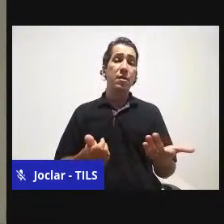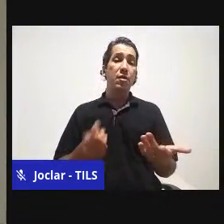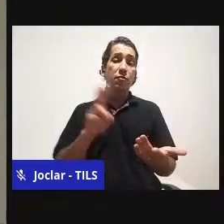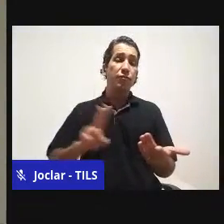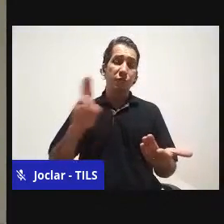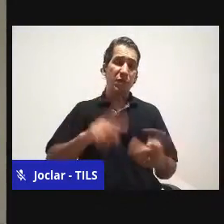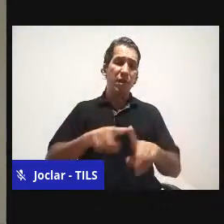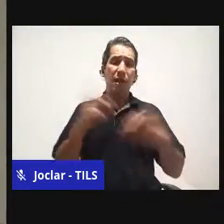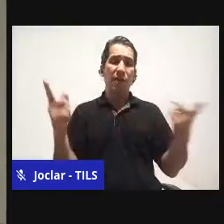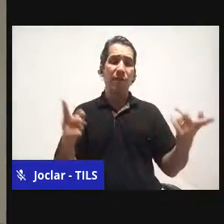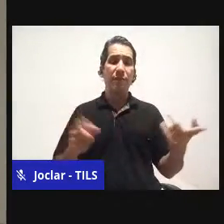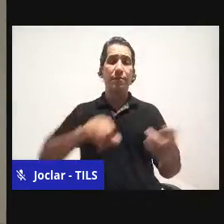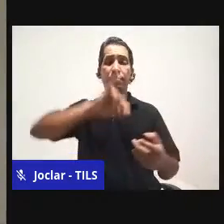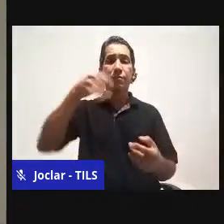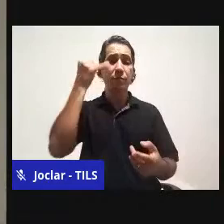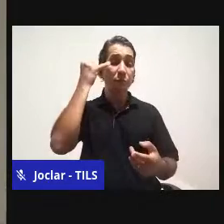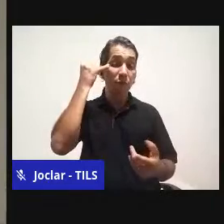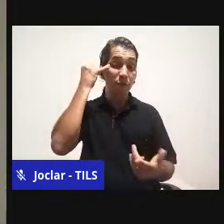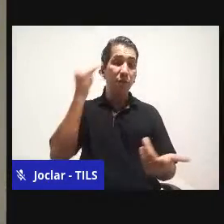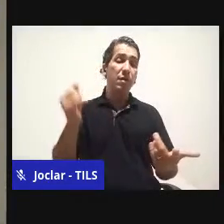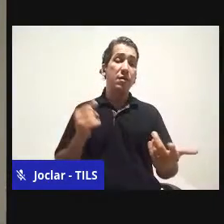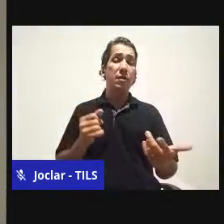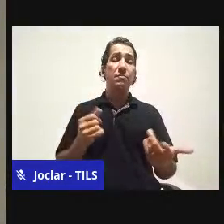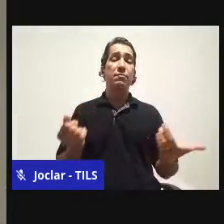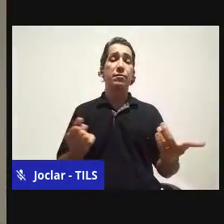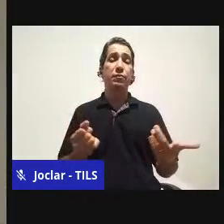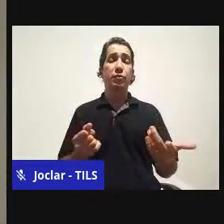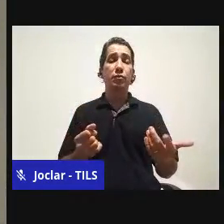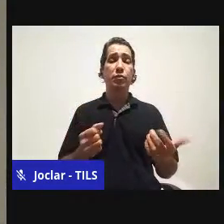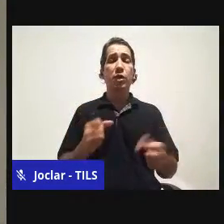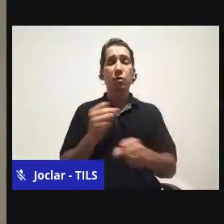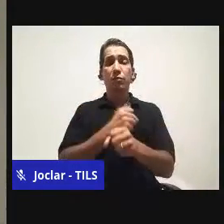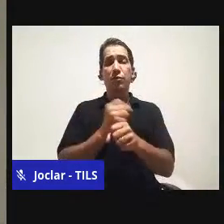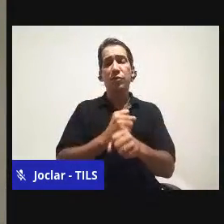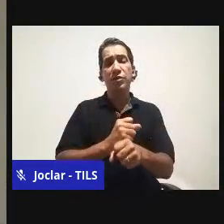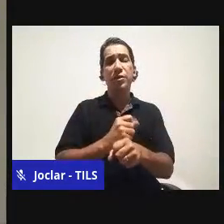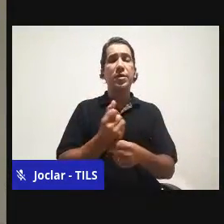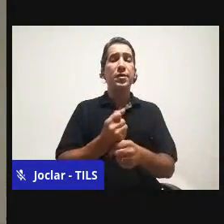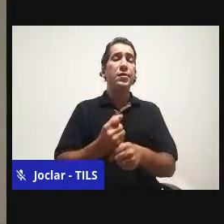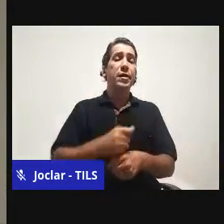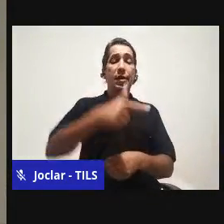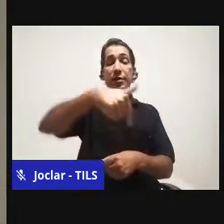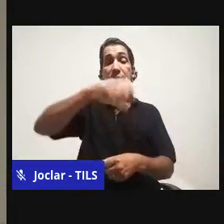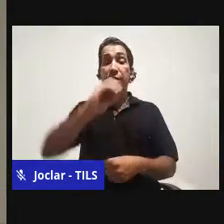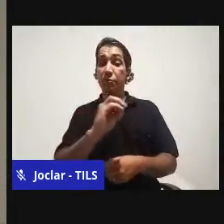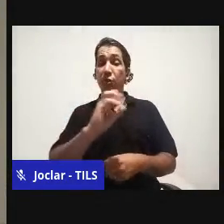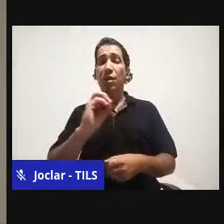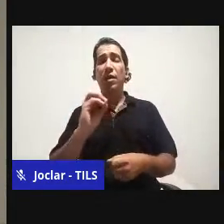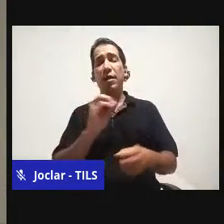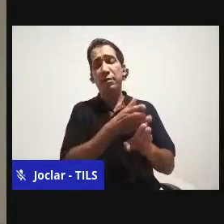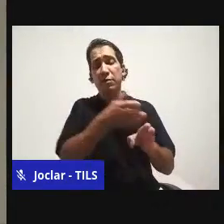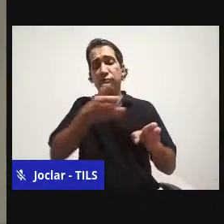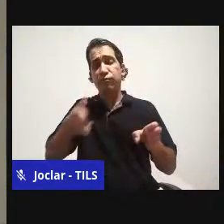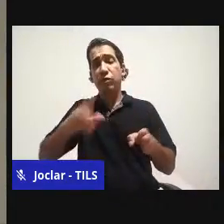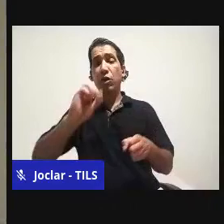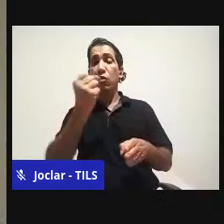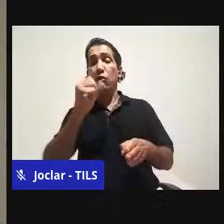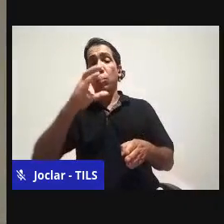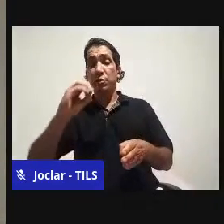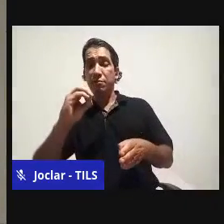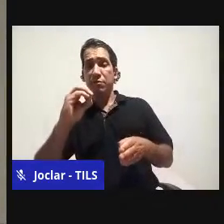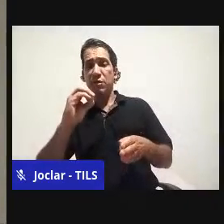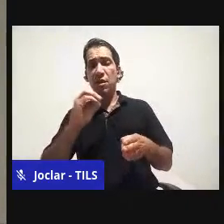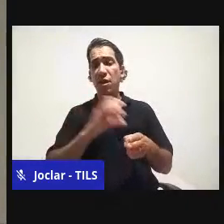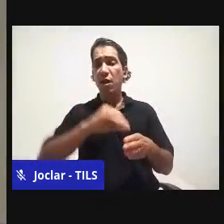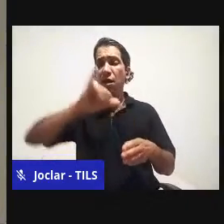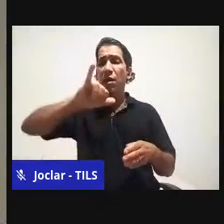da década de 70, 80, com chamada o Kaizen, a melhoria contínua, o PDCA, o gerenciamento pelas diretrizes